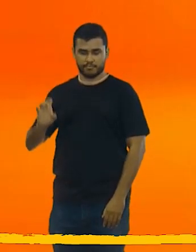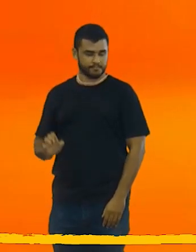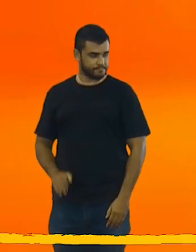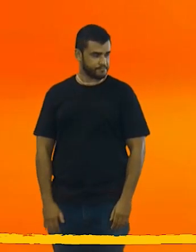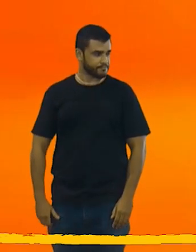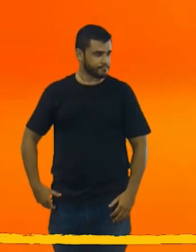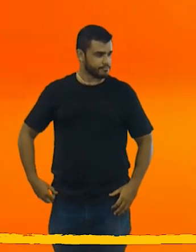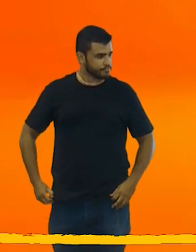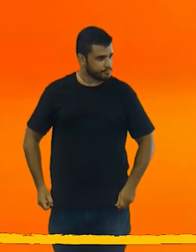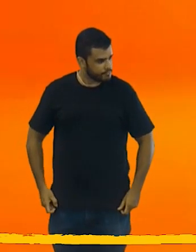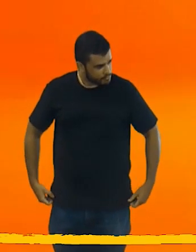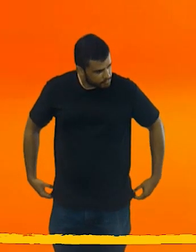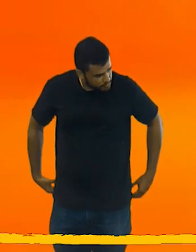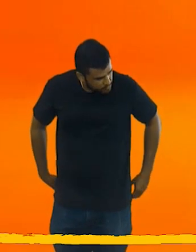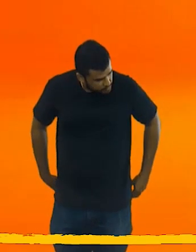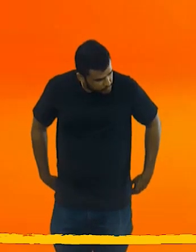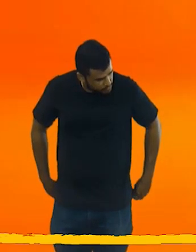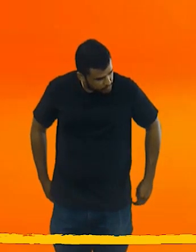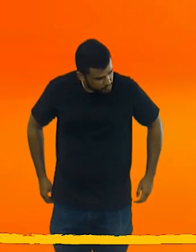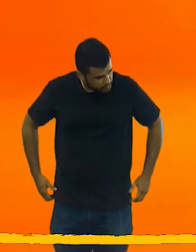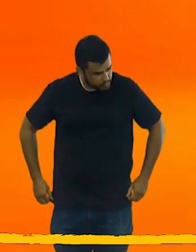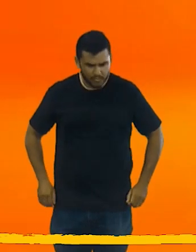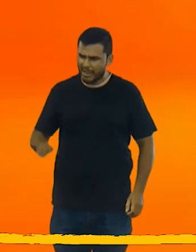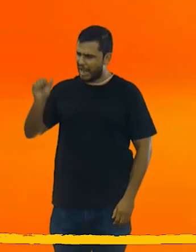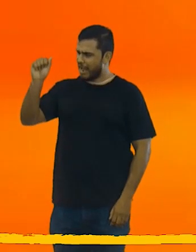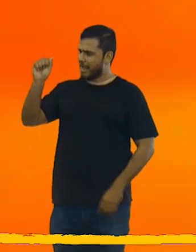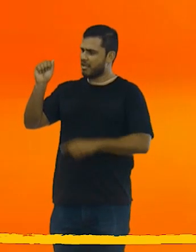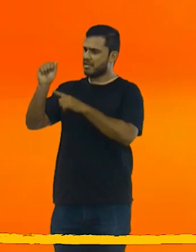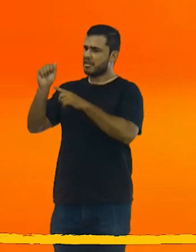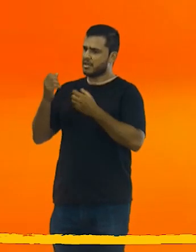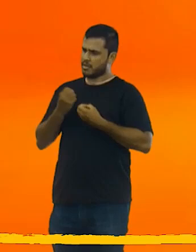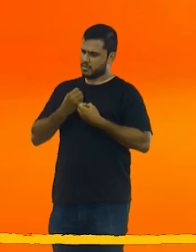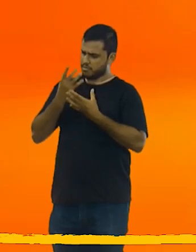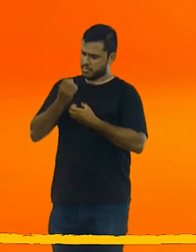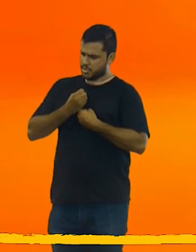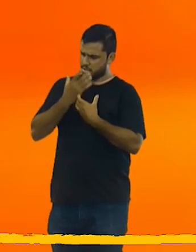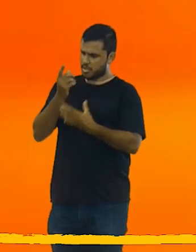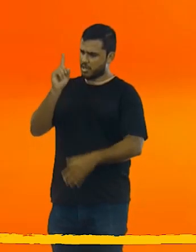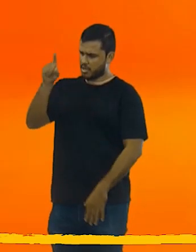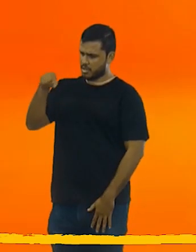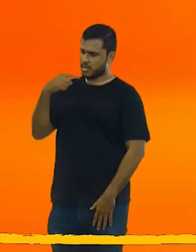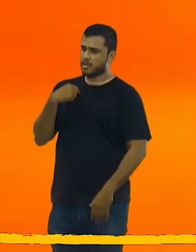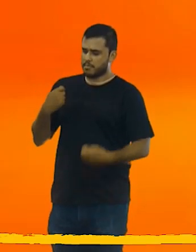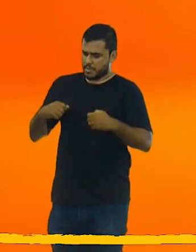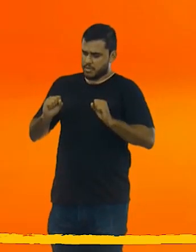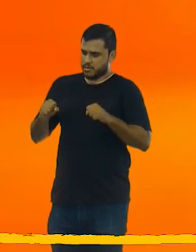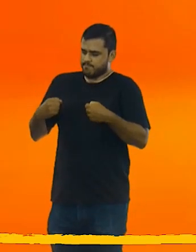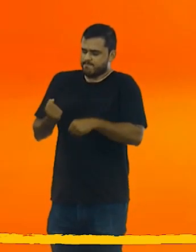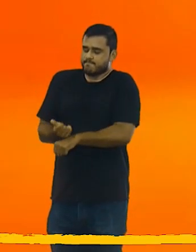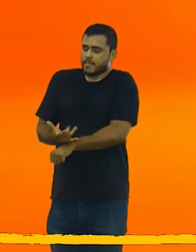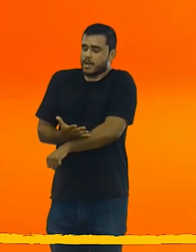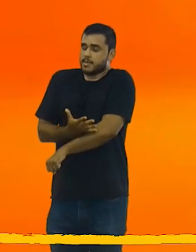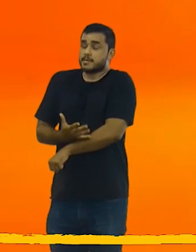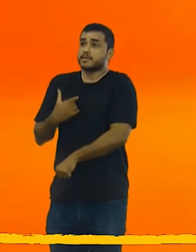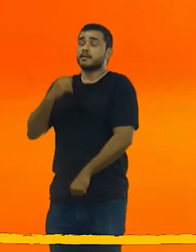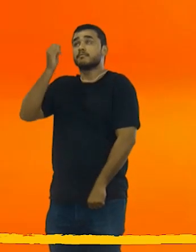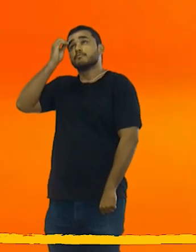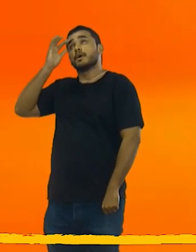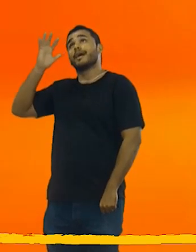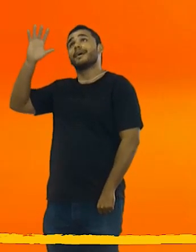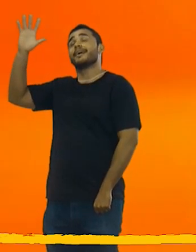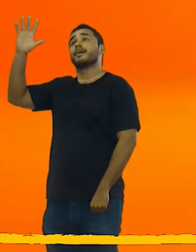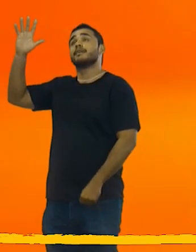de inspiração, pois resulta de um trabalho emocional? Não, isso seria se ele fosse um poeta